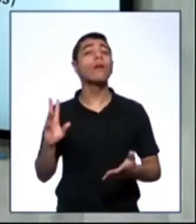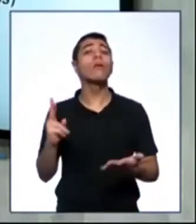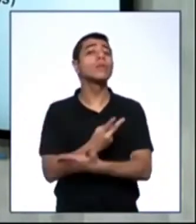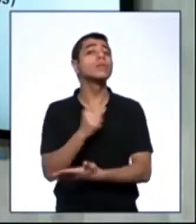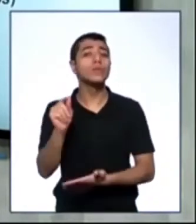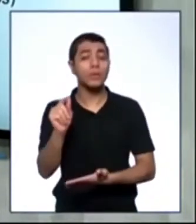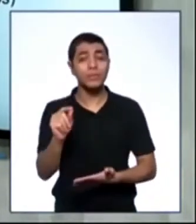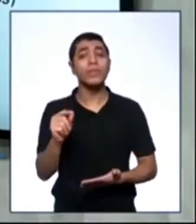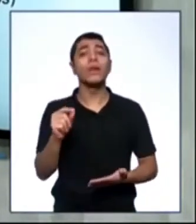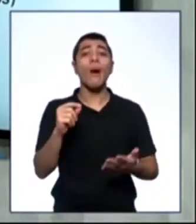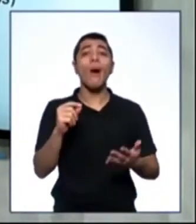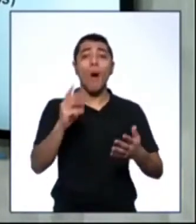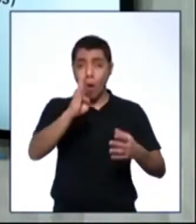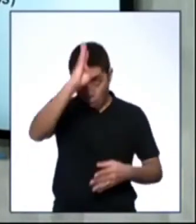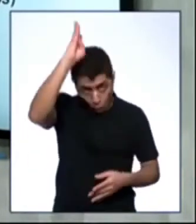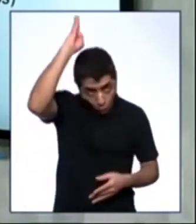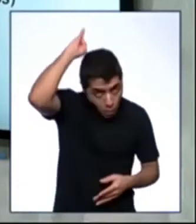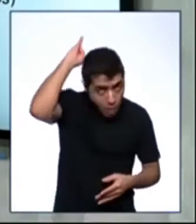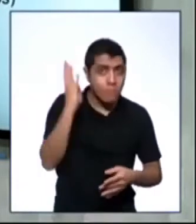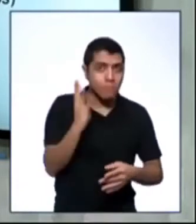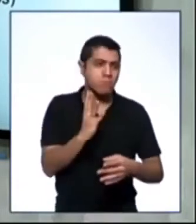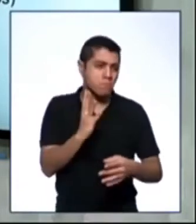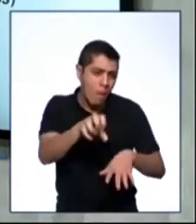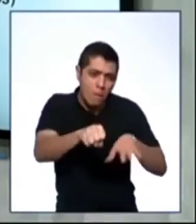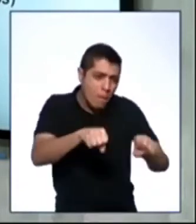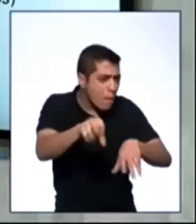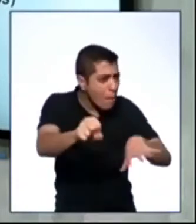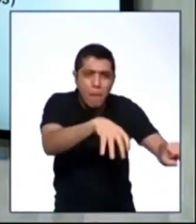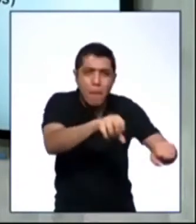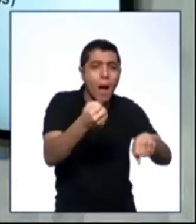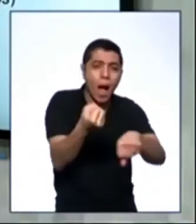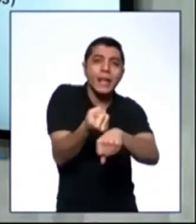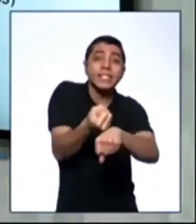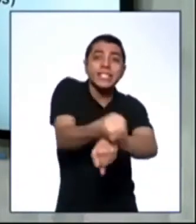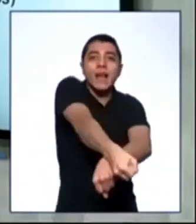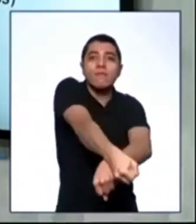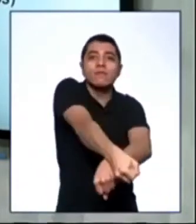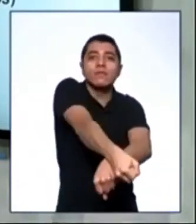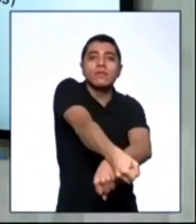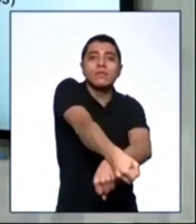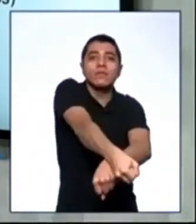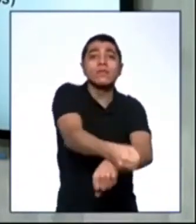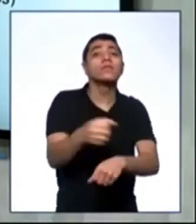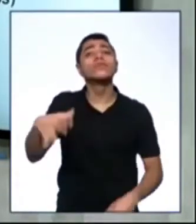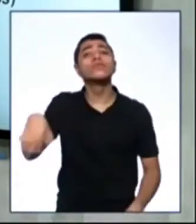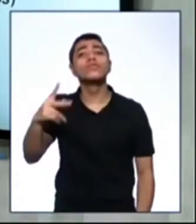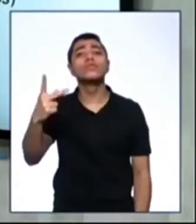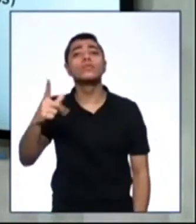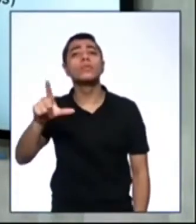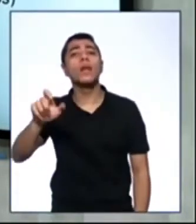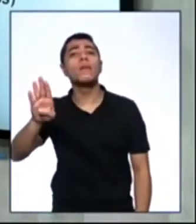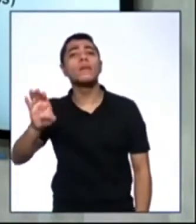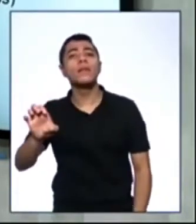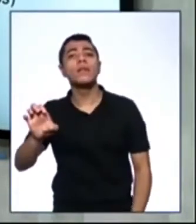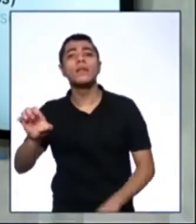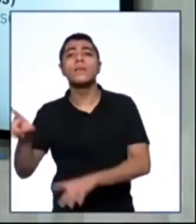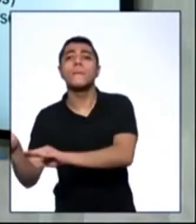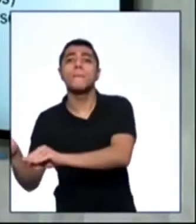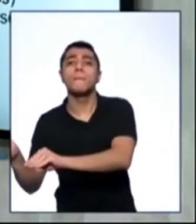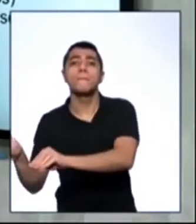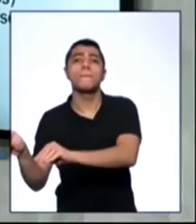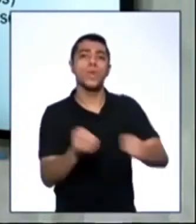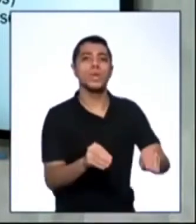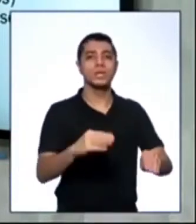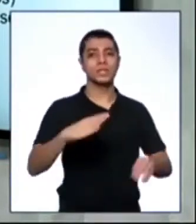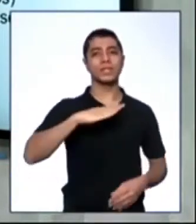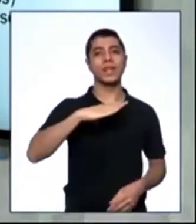os escravos vão substituir a mão de obra da plebe no campo. A plebe, durante a República, ela sai do campo e vai para a cidade.